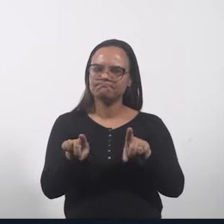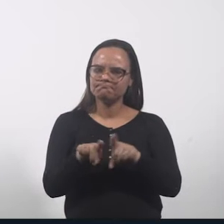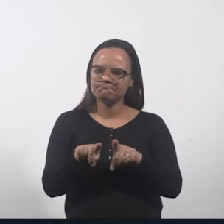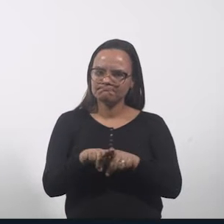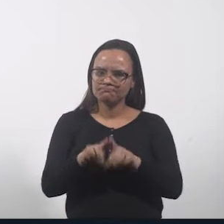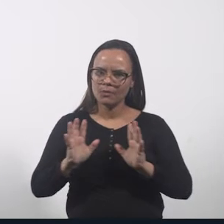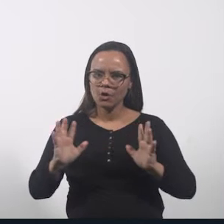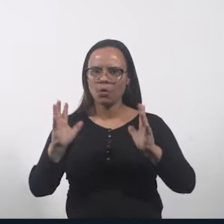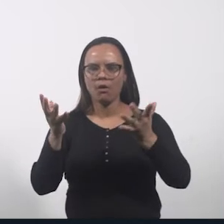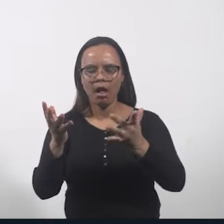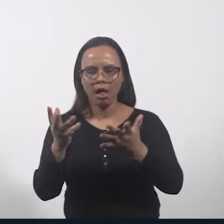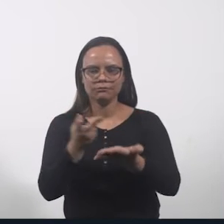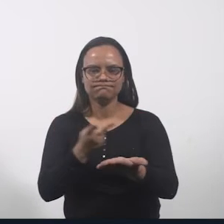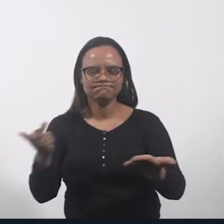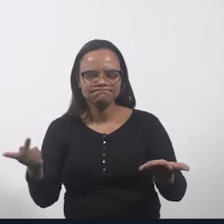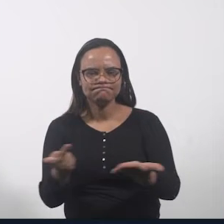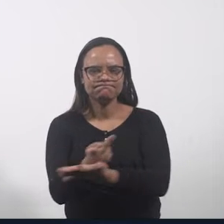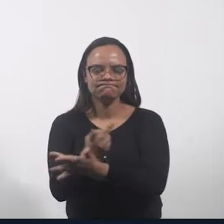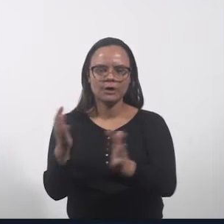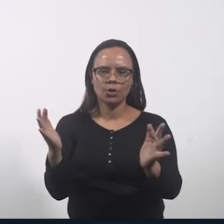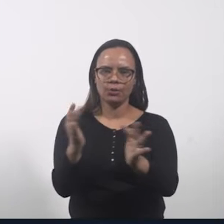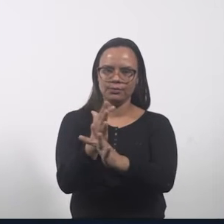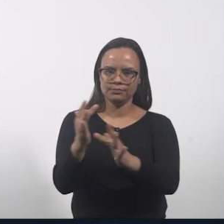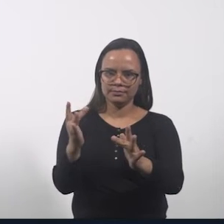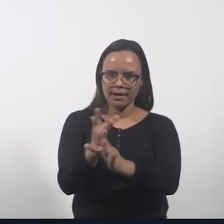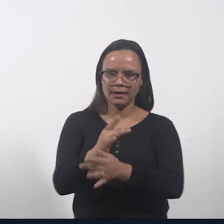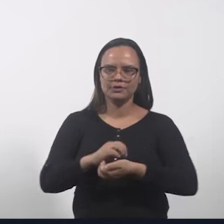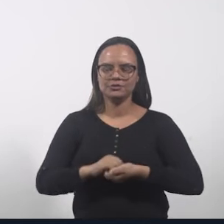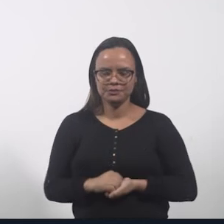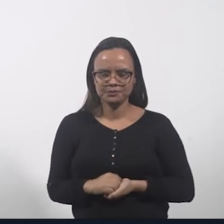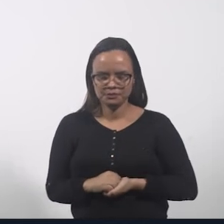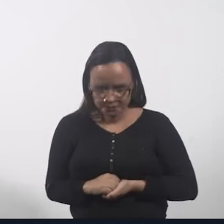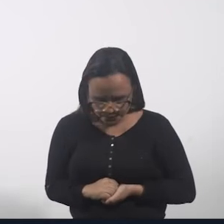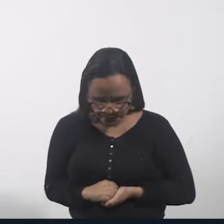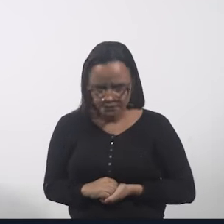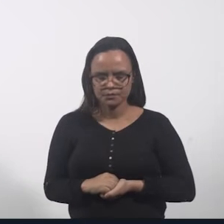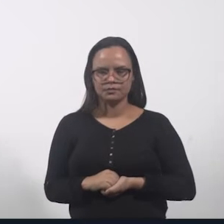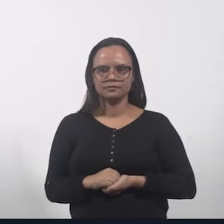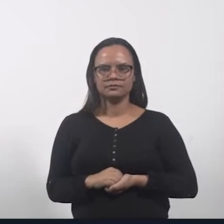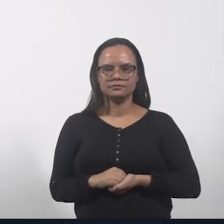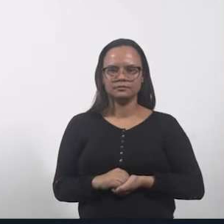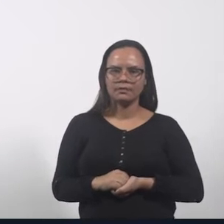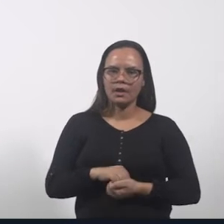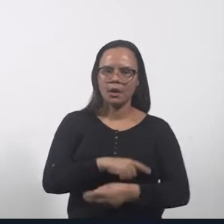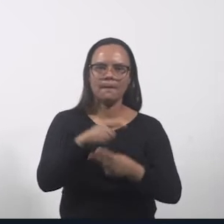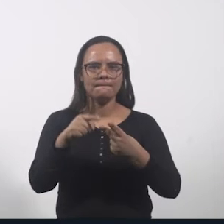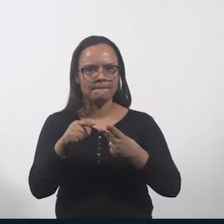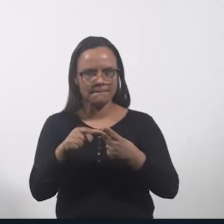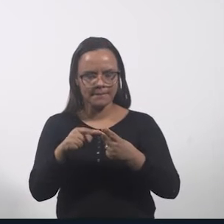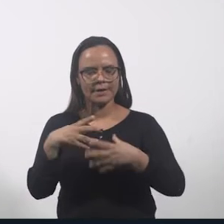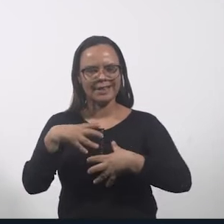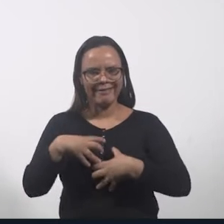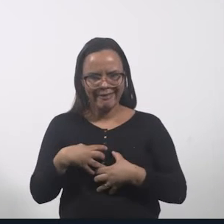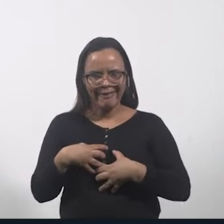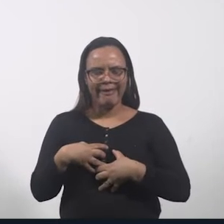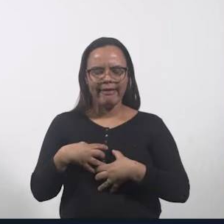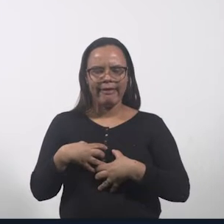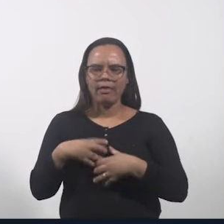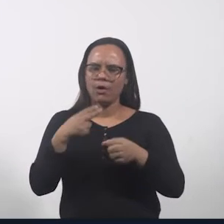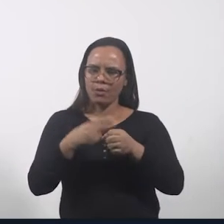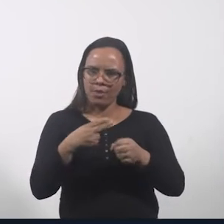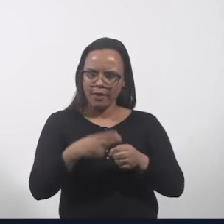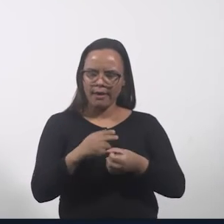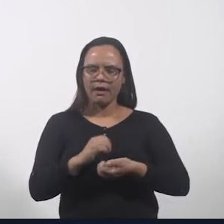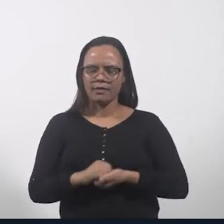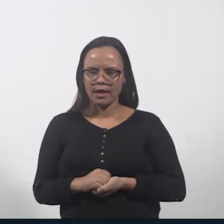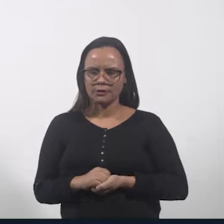onde não ocorra aglomeração de pessoas. Na situação 2, que é a situação que o município se encontra no momento,